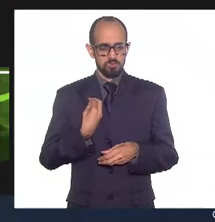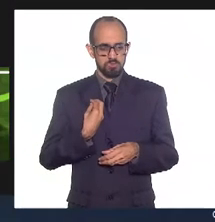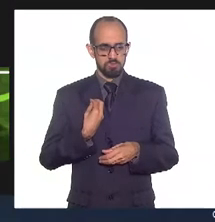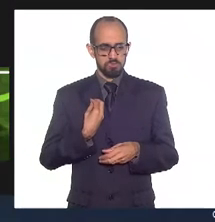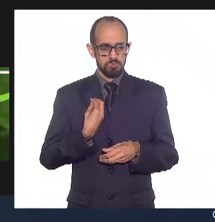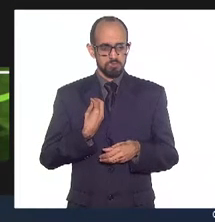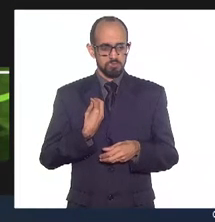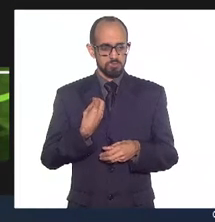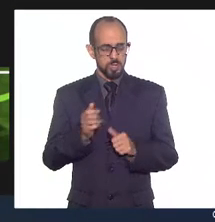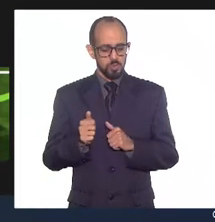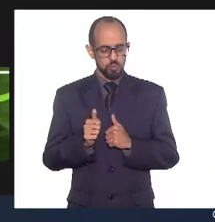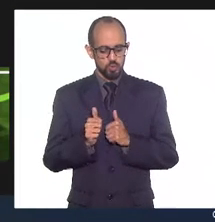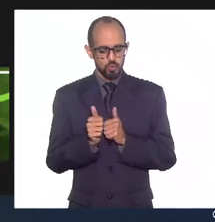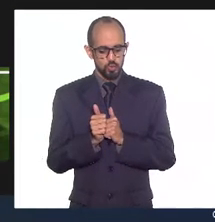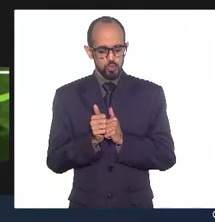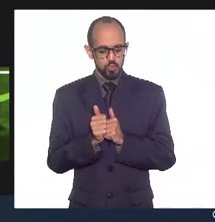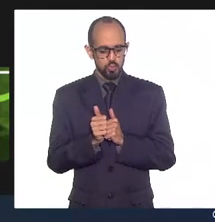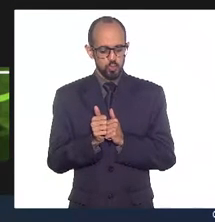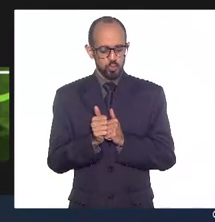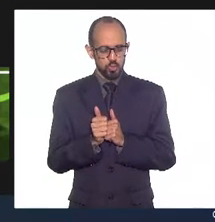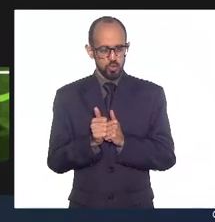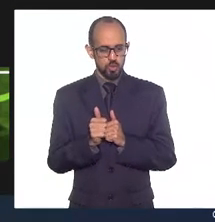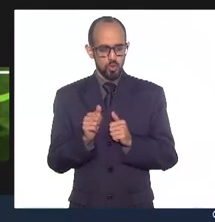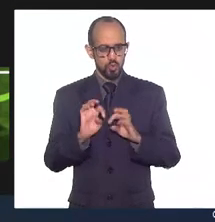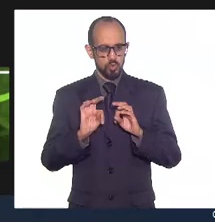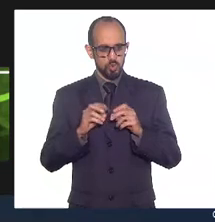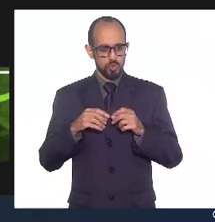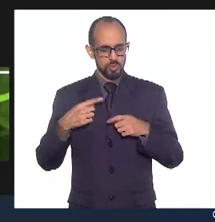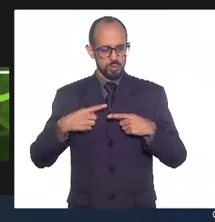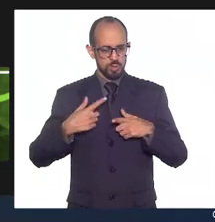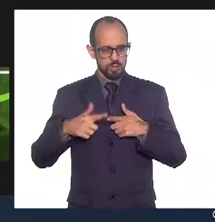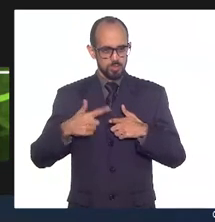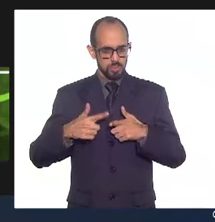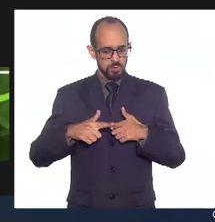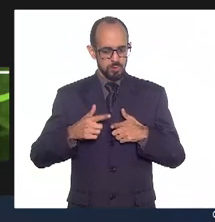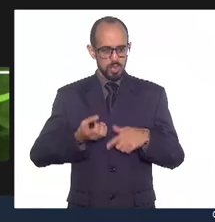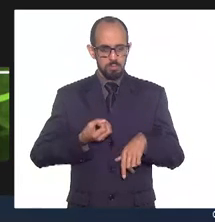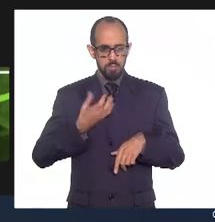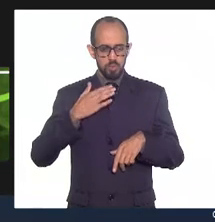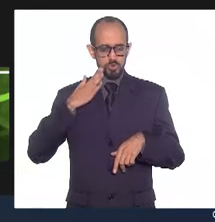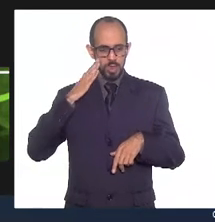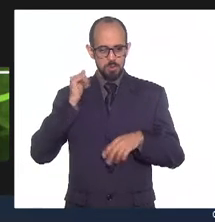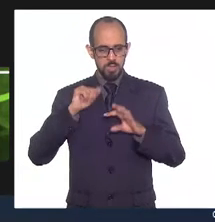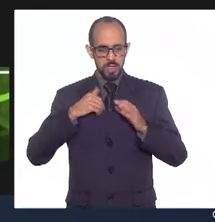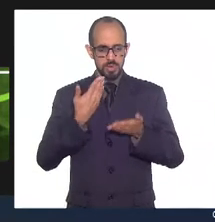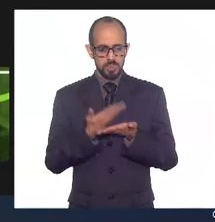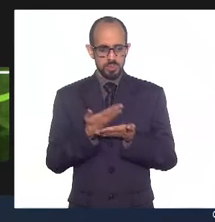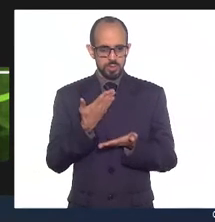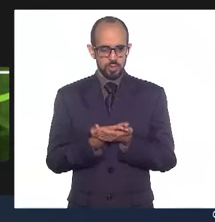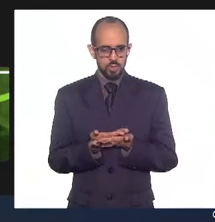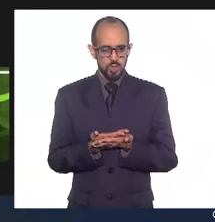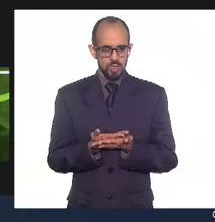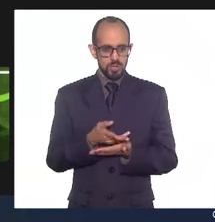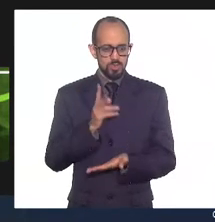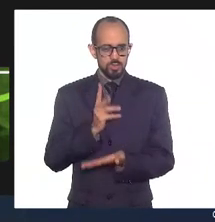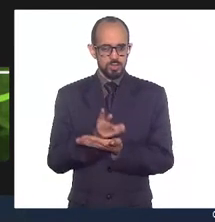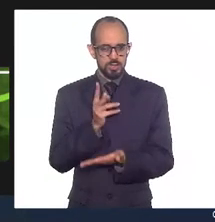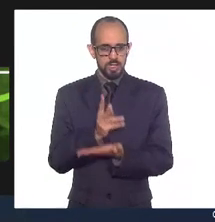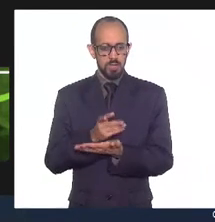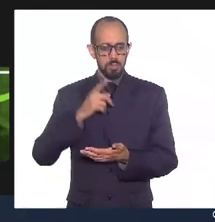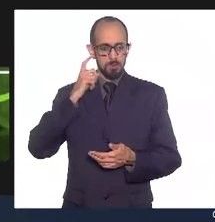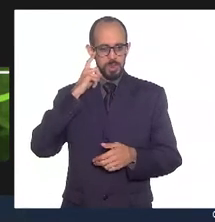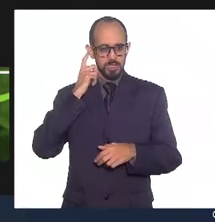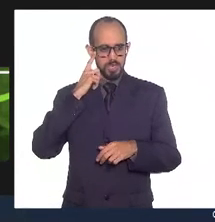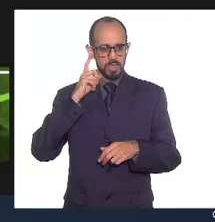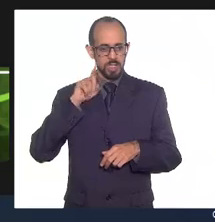afinado com essas questões muito bom saber dessa escola de forma eu sempre achei que